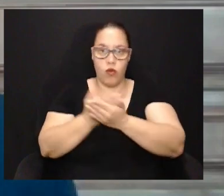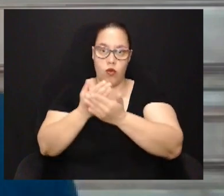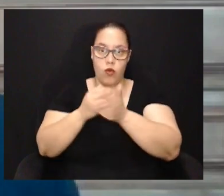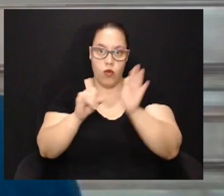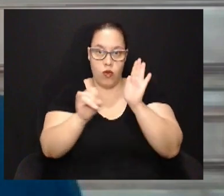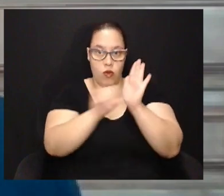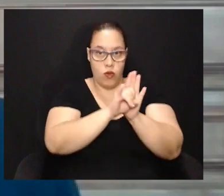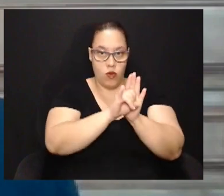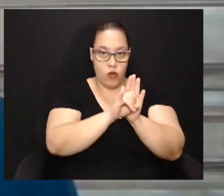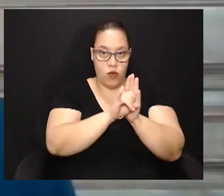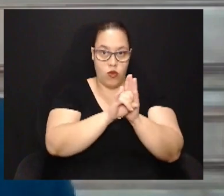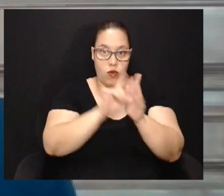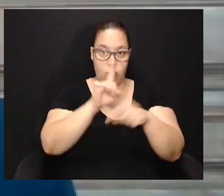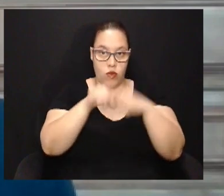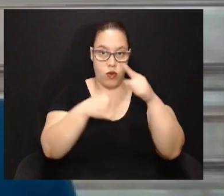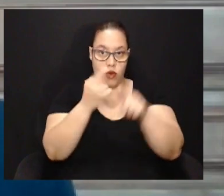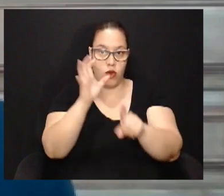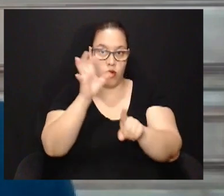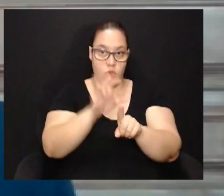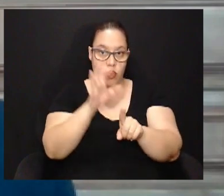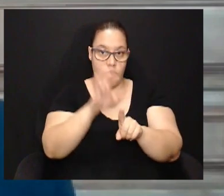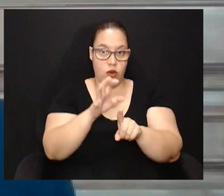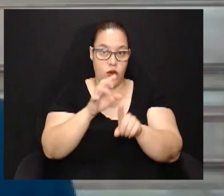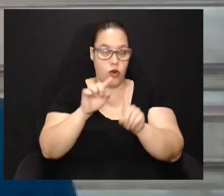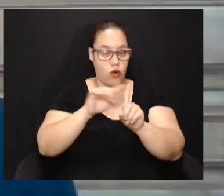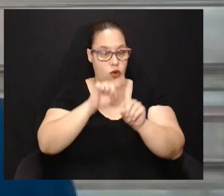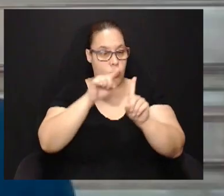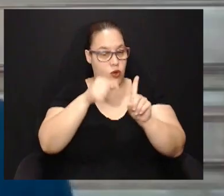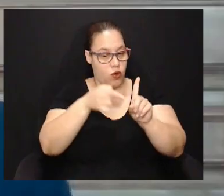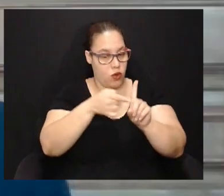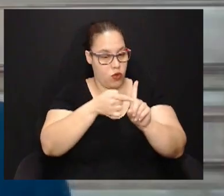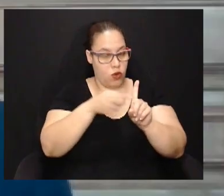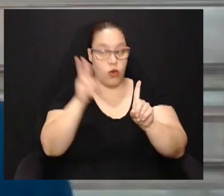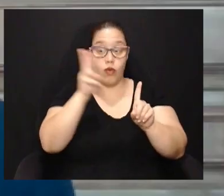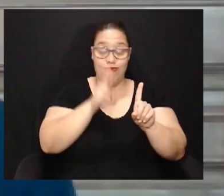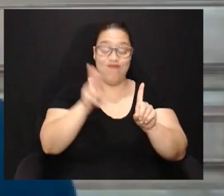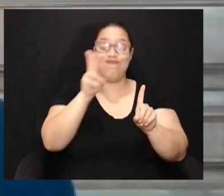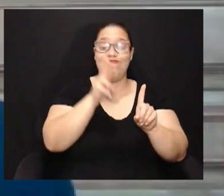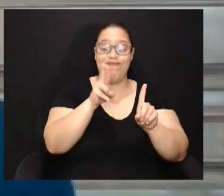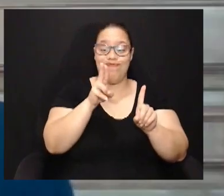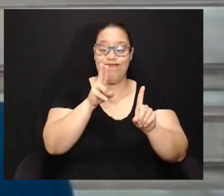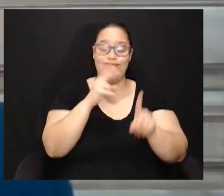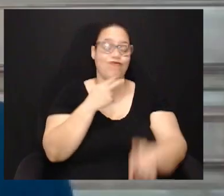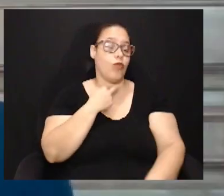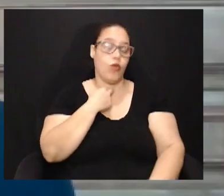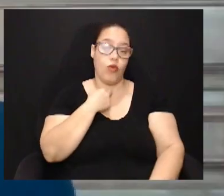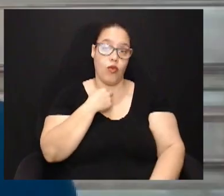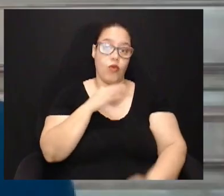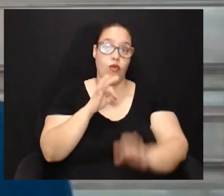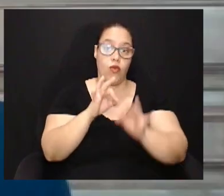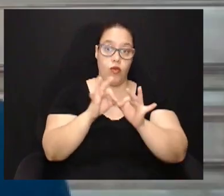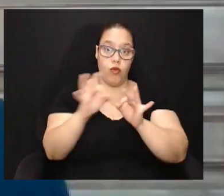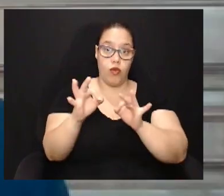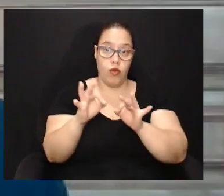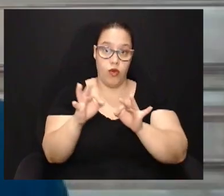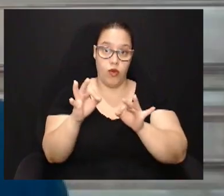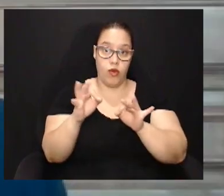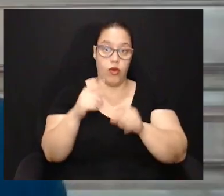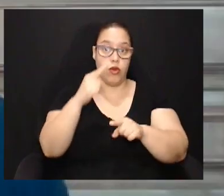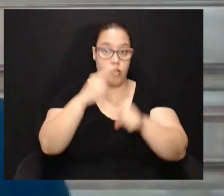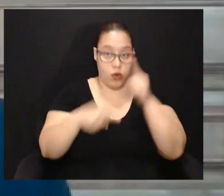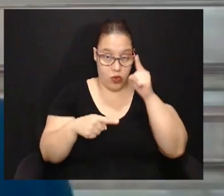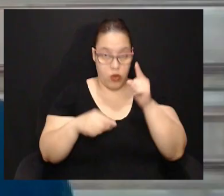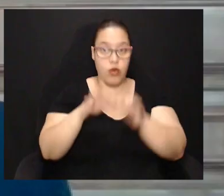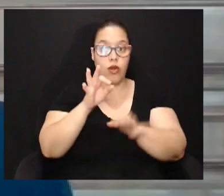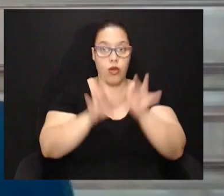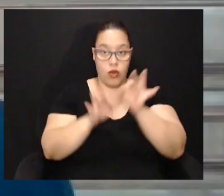e identificou-se o potencial de afetar a fertilidade das pessoas que utilizam essa substância no longo prazo. Então, o motivo